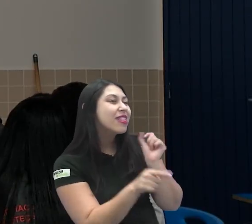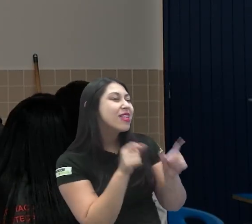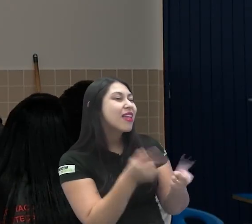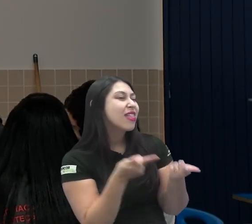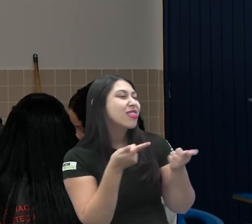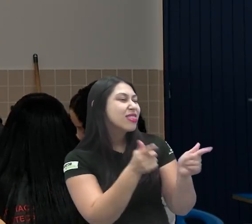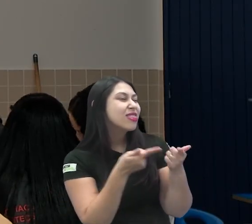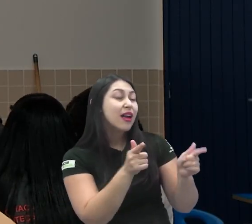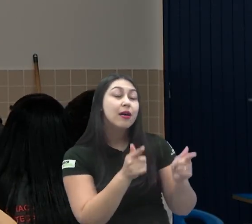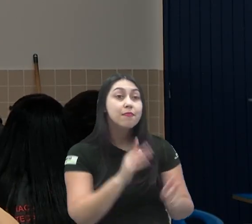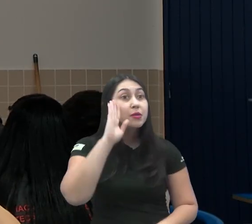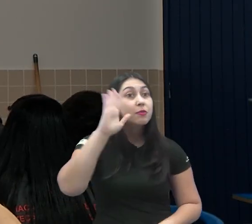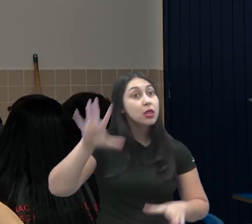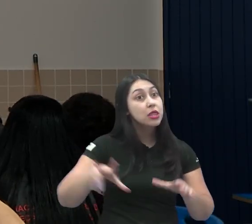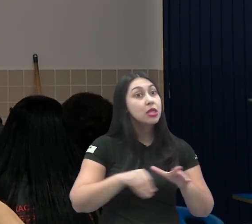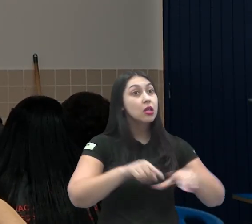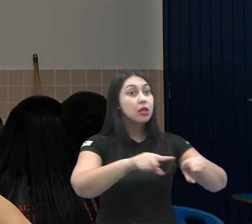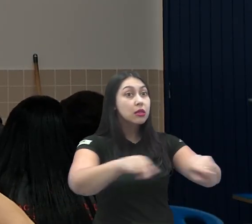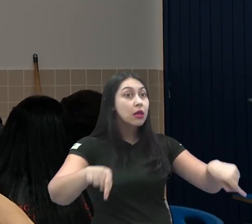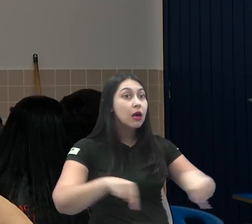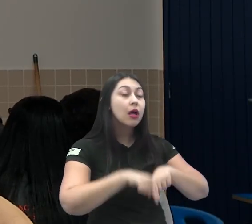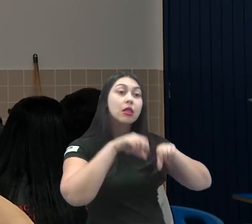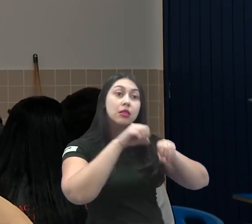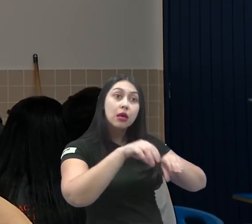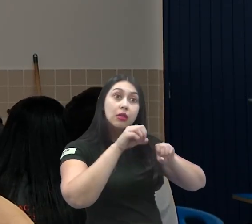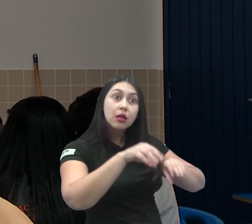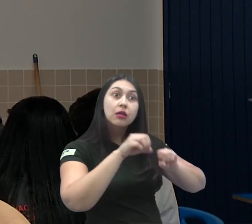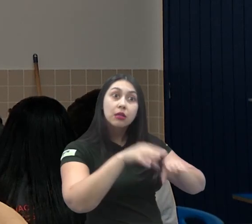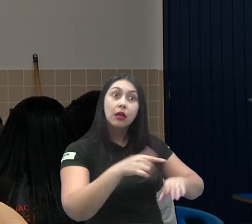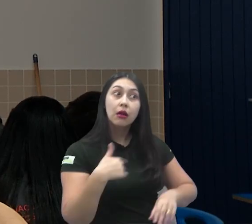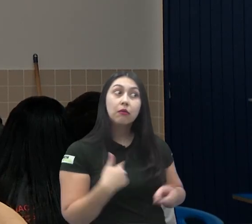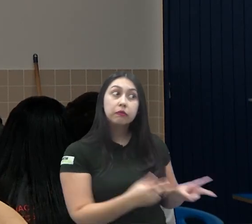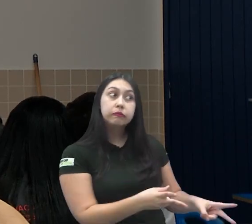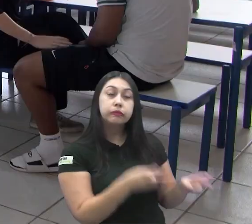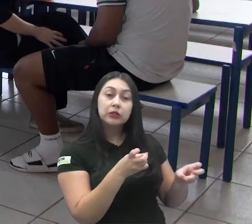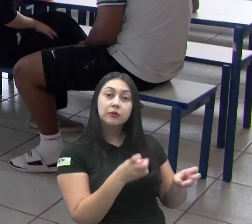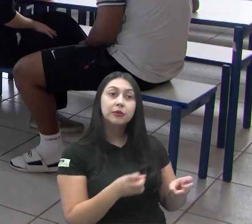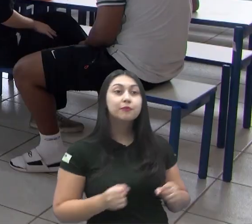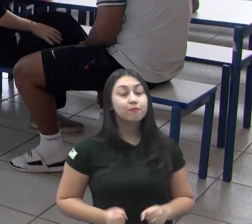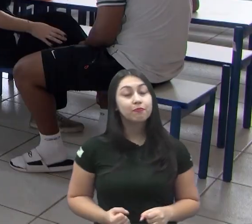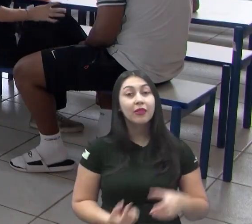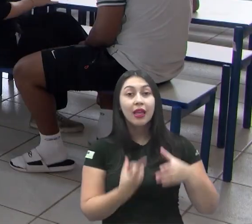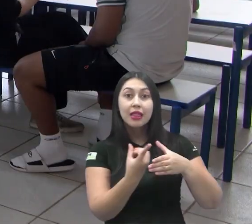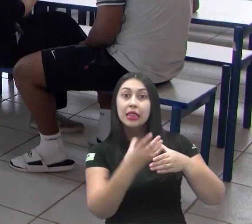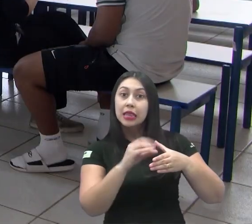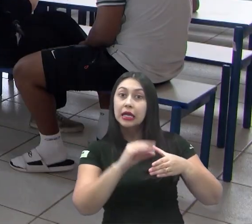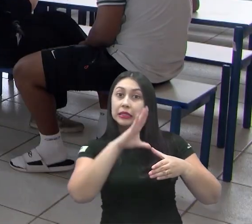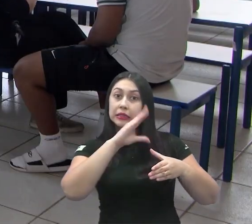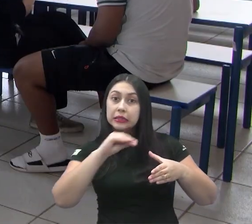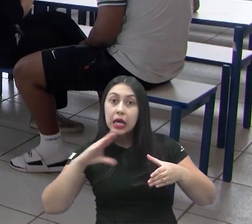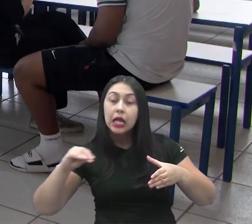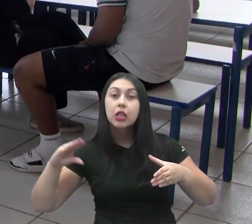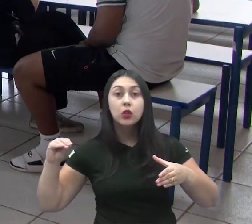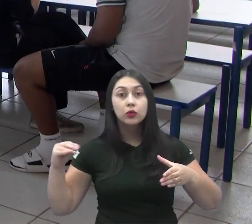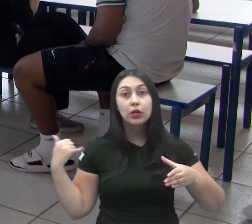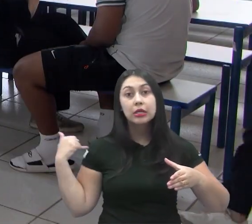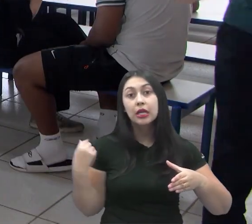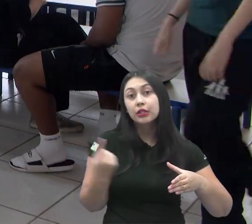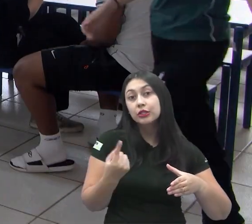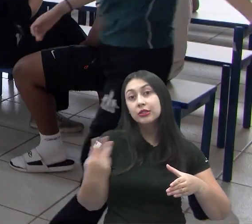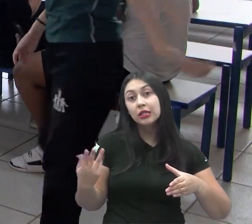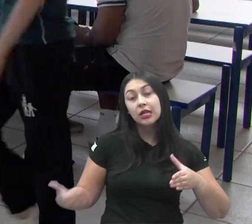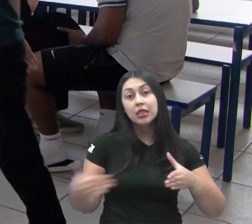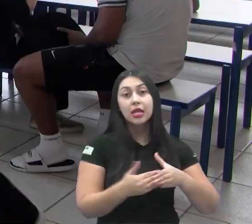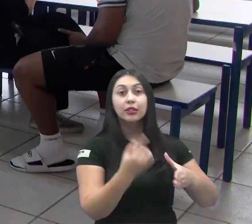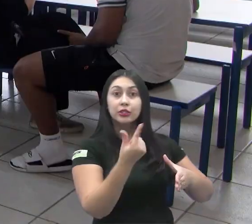escola, principalmente dentro de sala de aula, que é o mais comum, que é o que eu mais vejo. 4 em cada 10 estudantes de